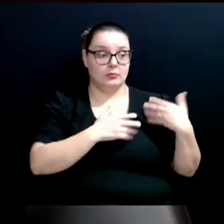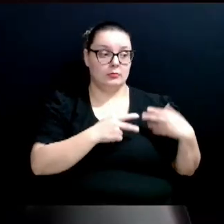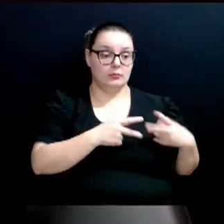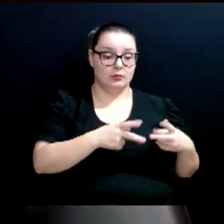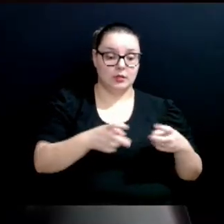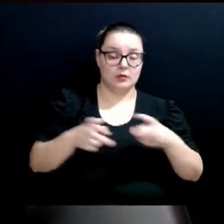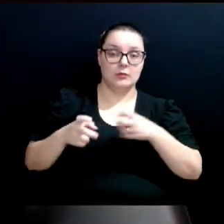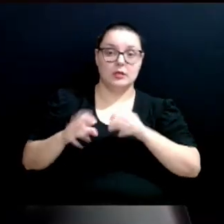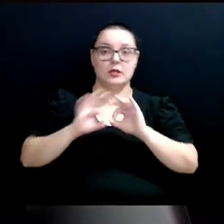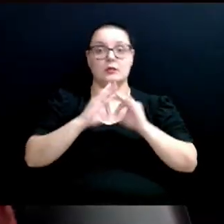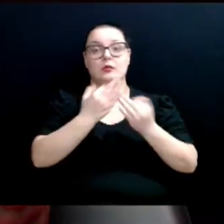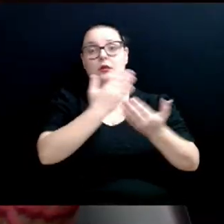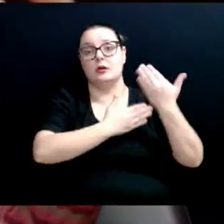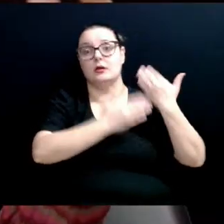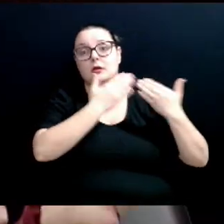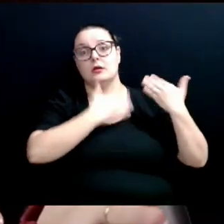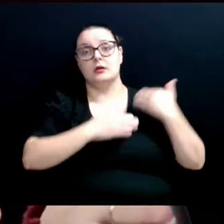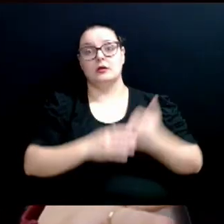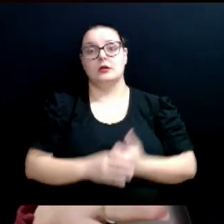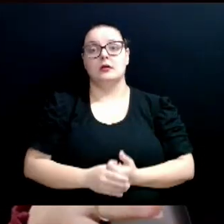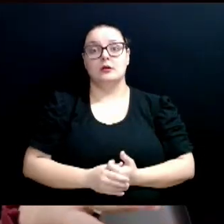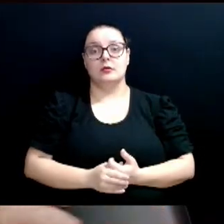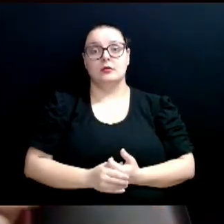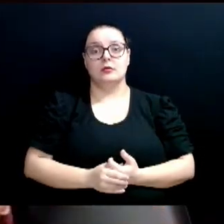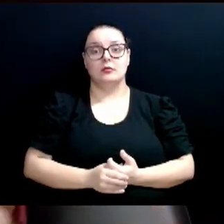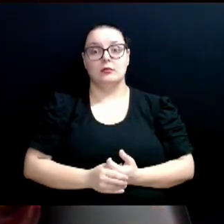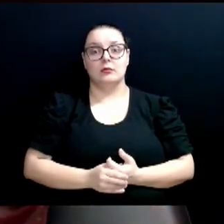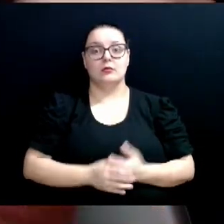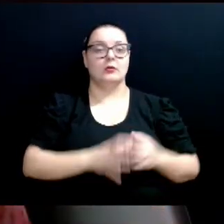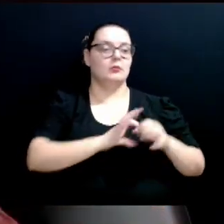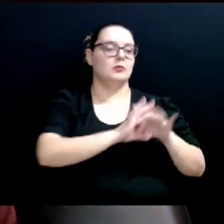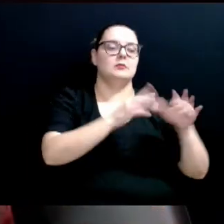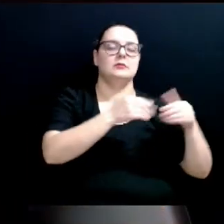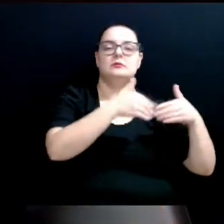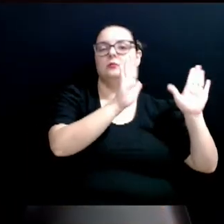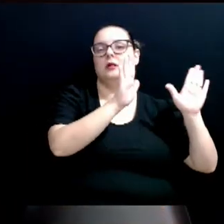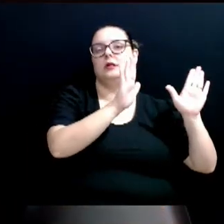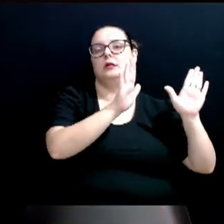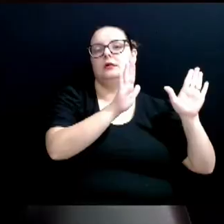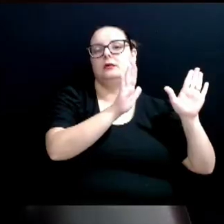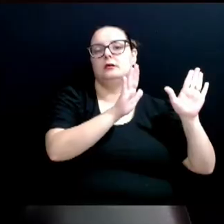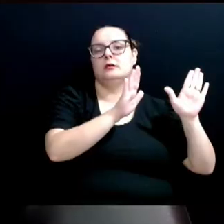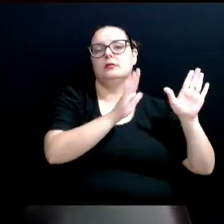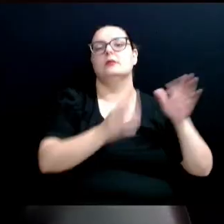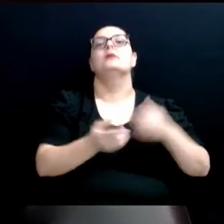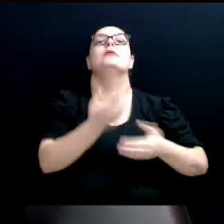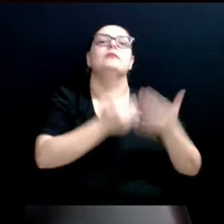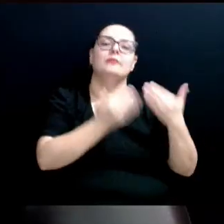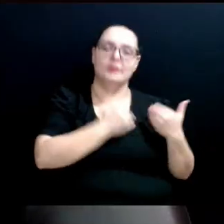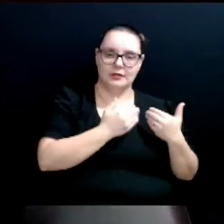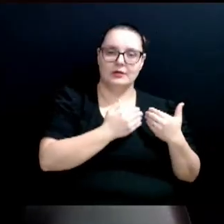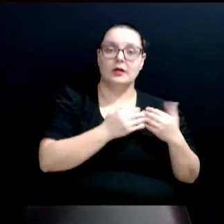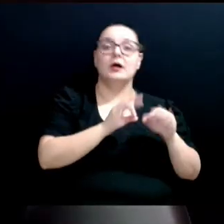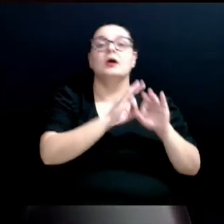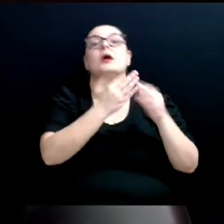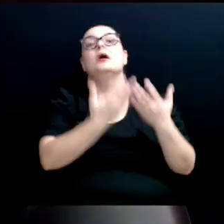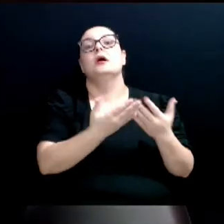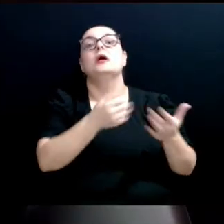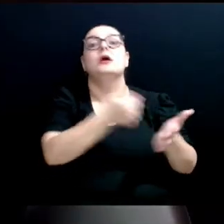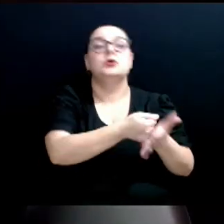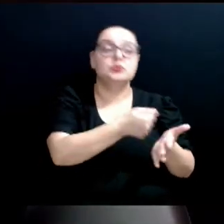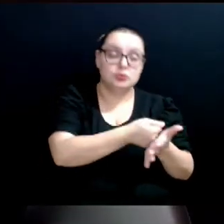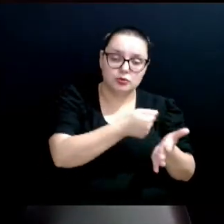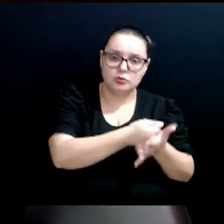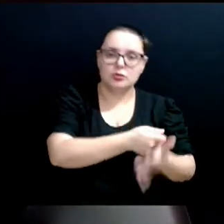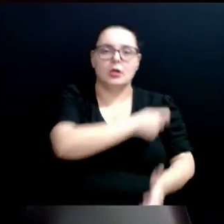famílias, elas ou eram muito permissivas, na verdade, volta. As famílias eram muito rígidas, muito autoritárias, como